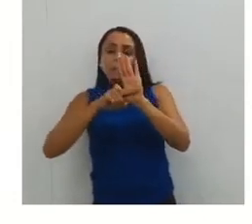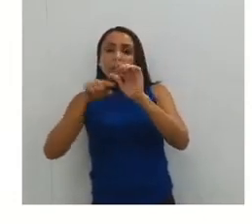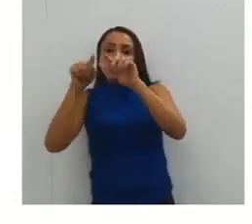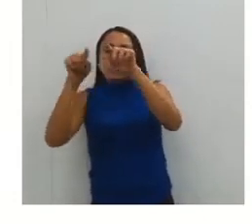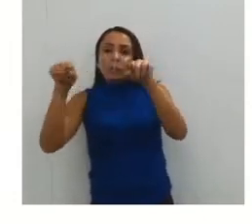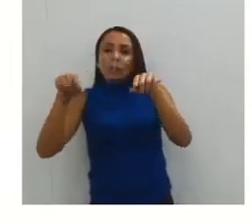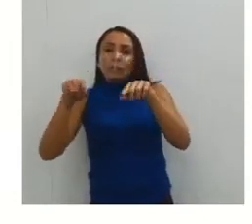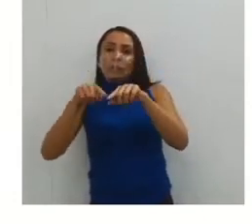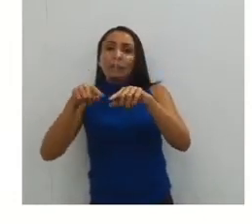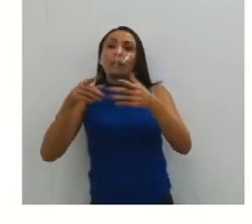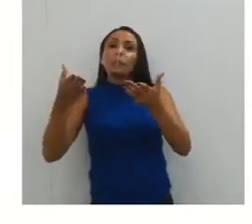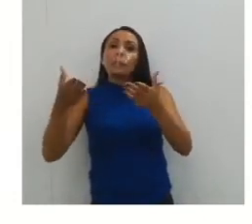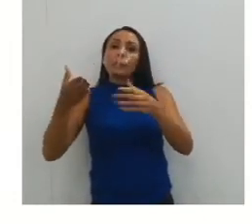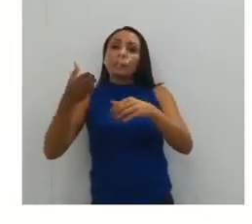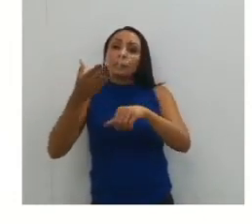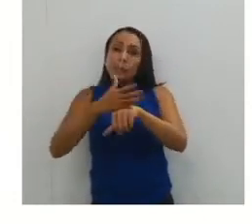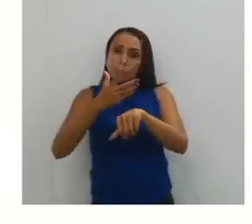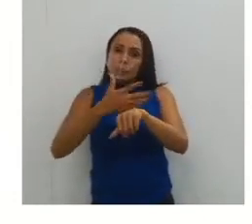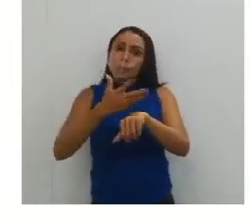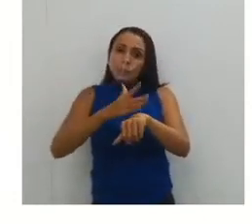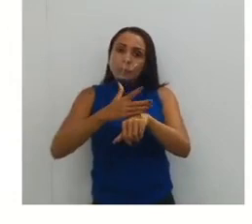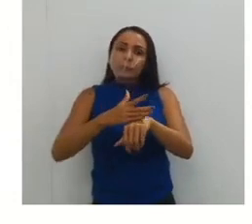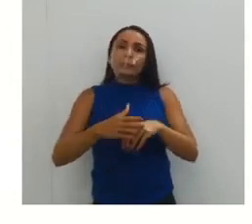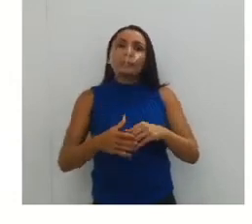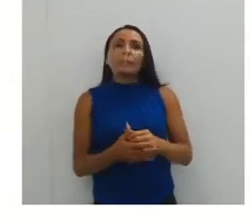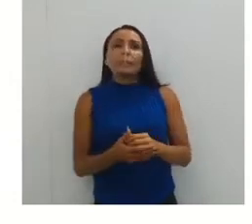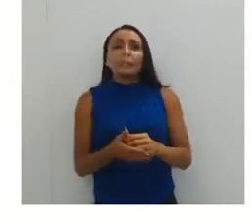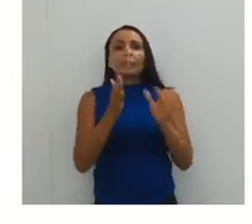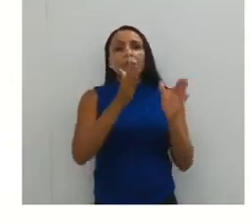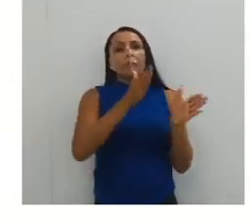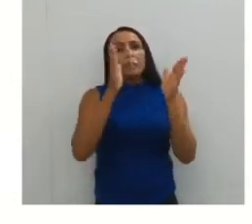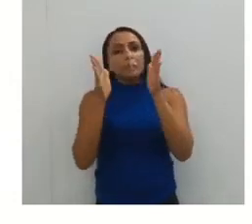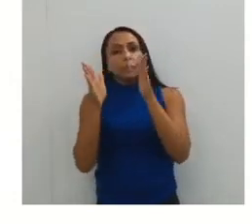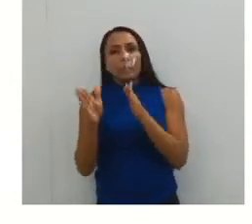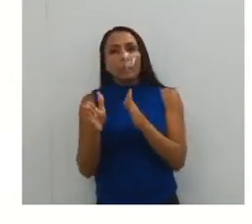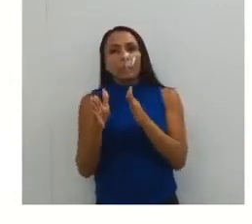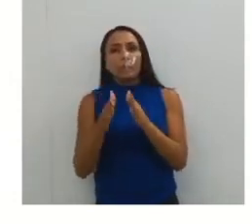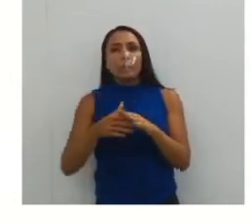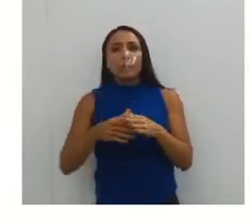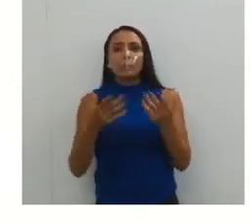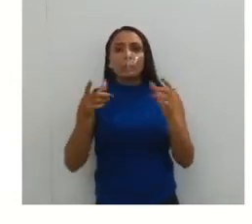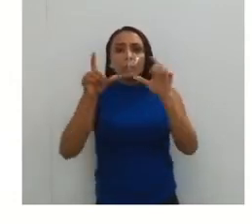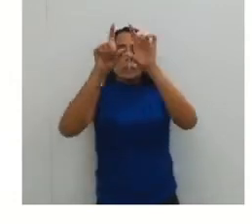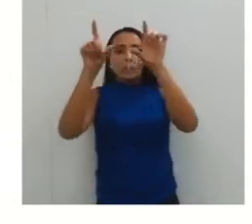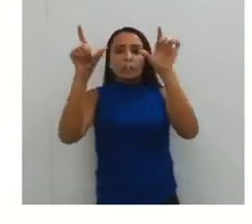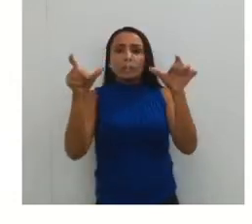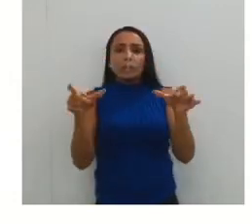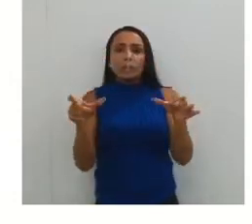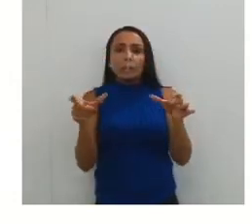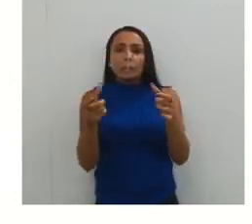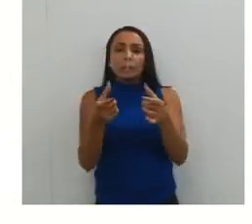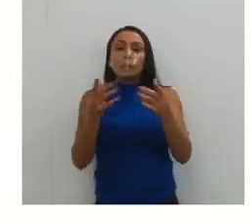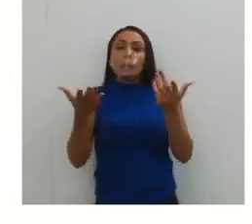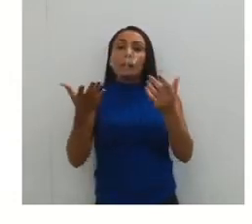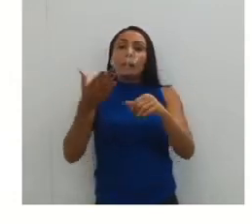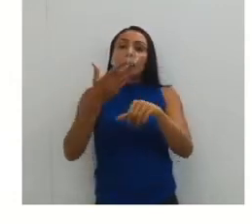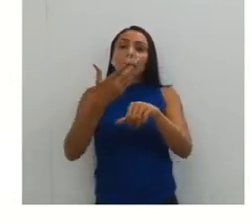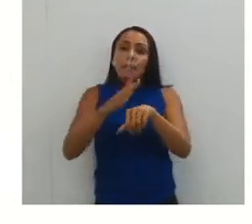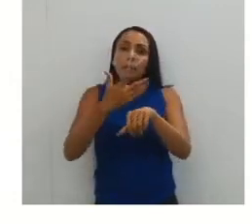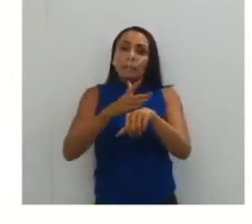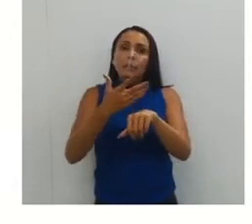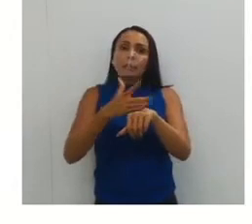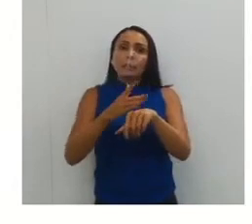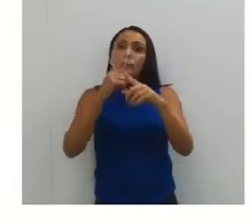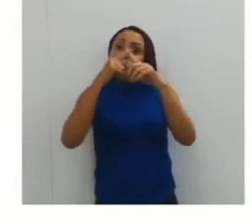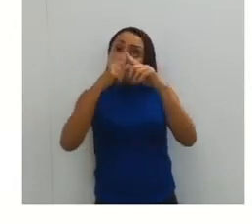do corte. Então, ó, isso aí é o lado do corte do quadrado branco e vai multiplicar,